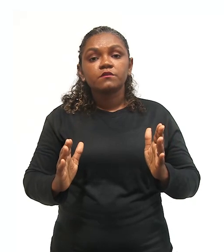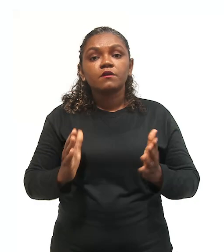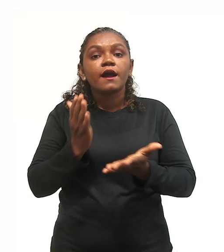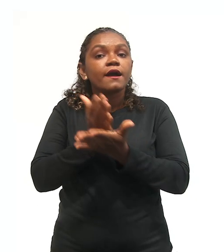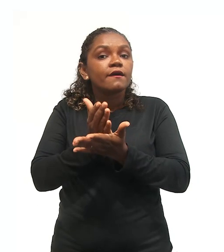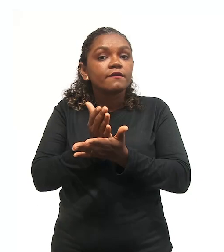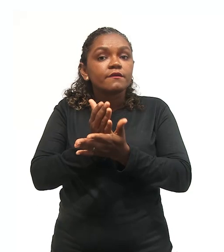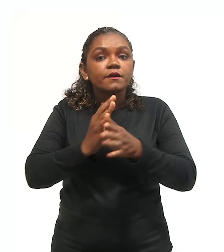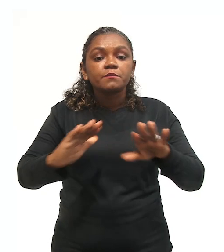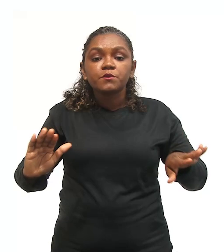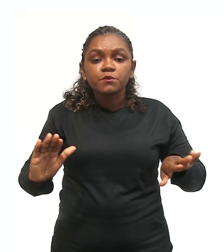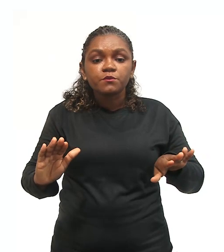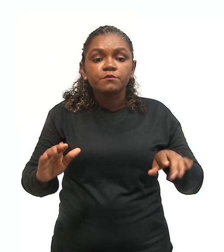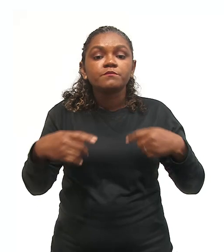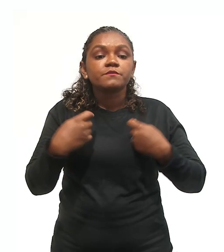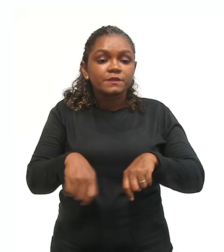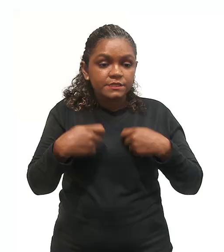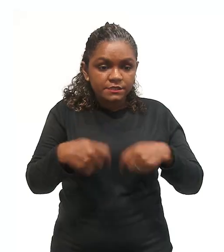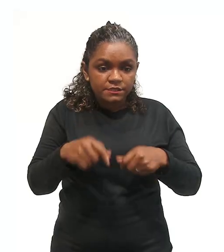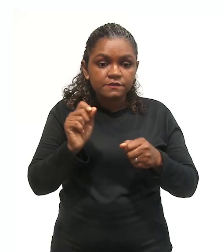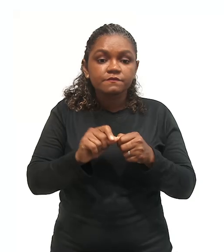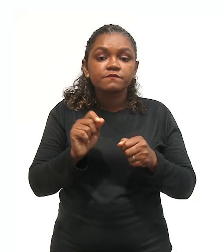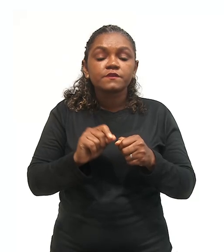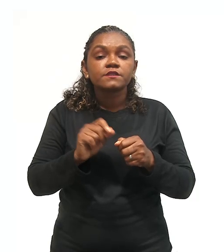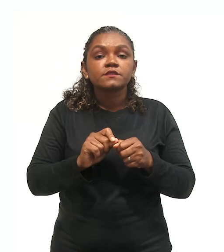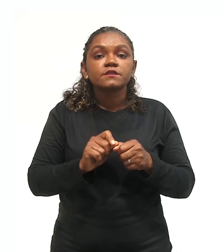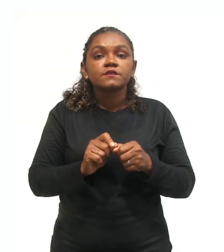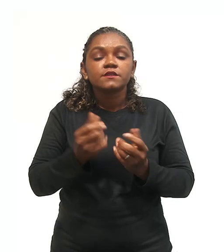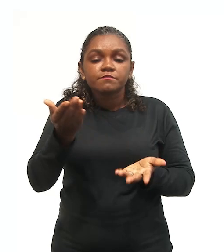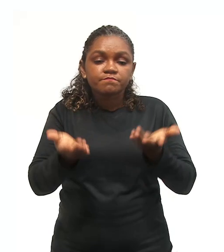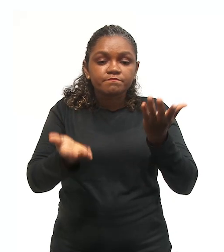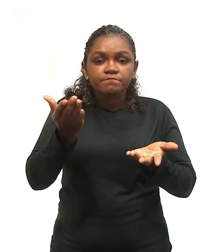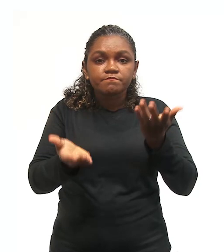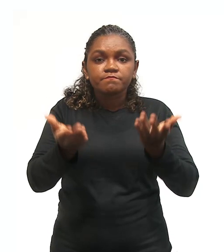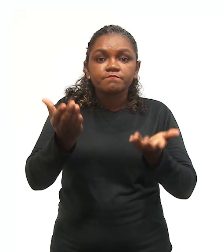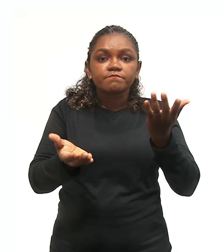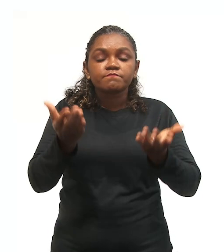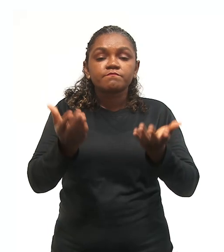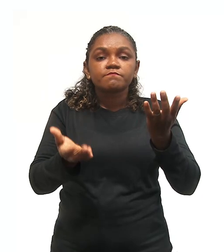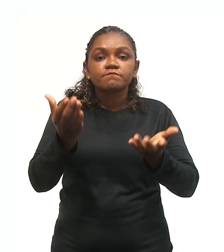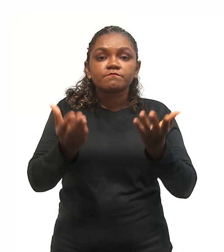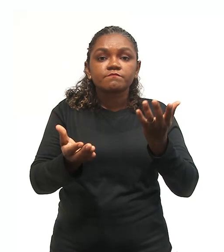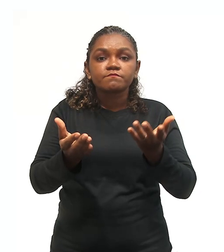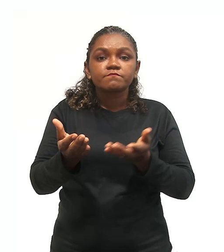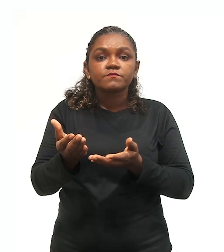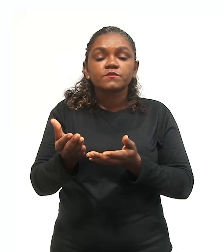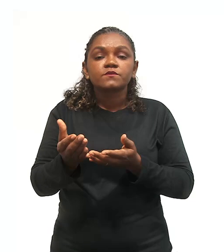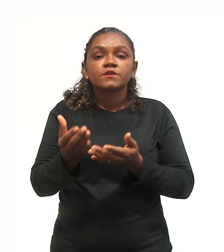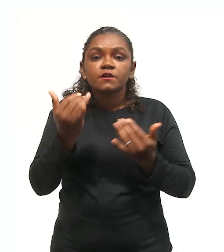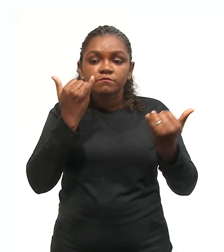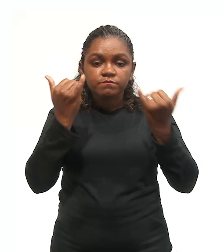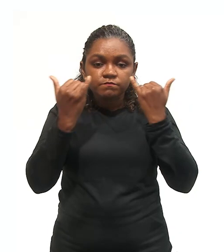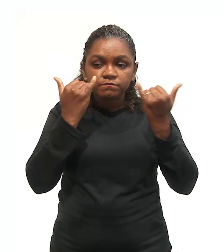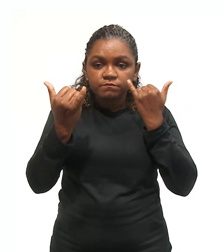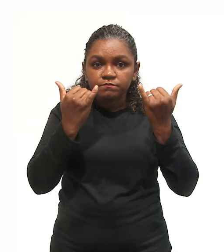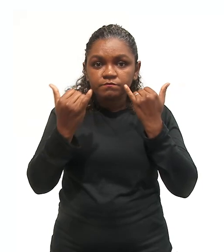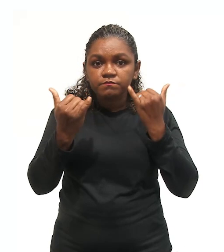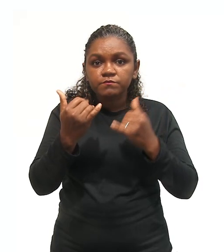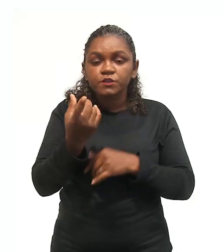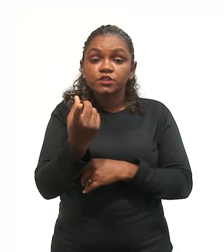sociedade precisa realizar o balanço, levantamento de todos os seus